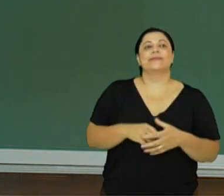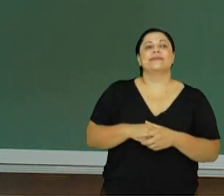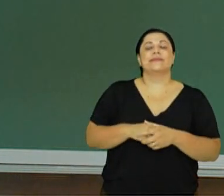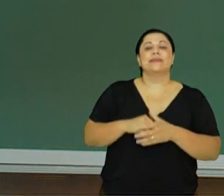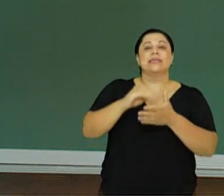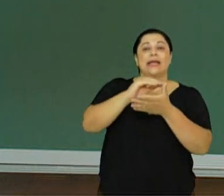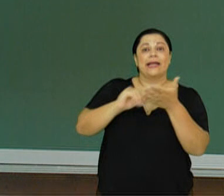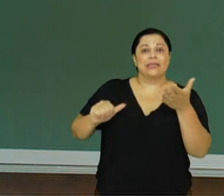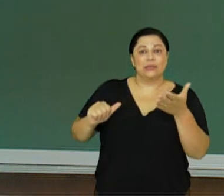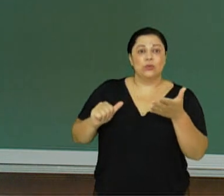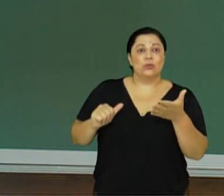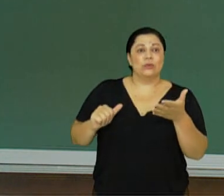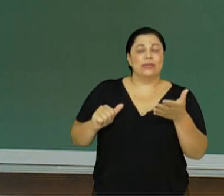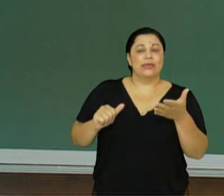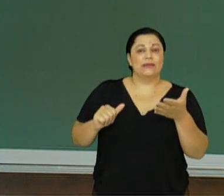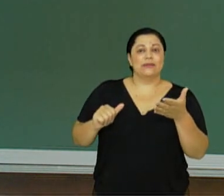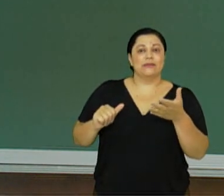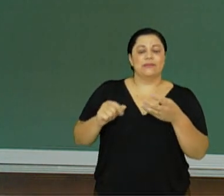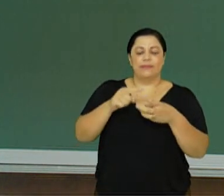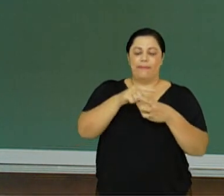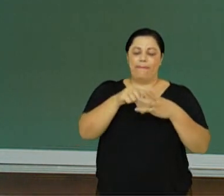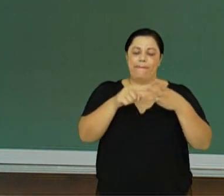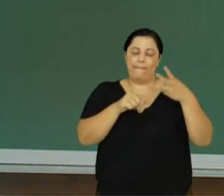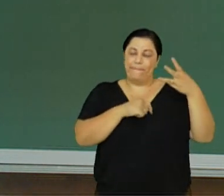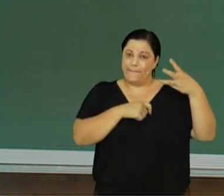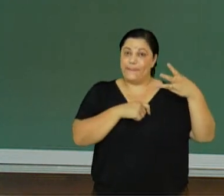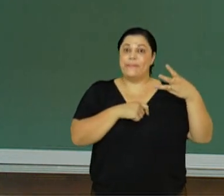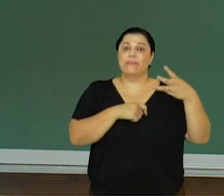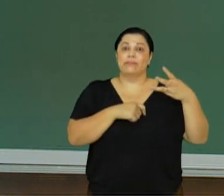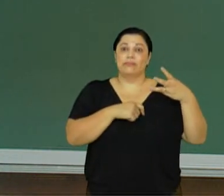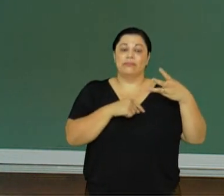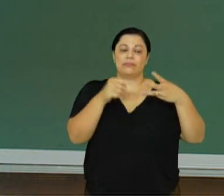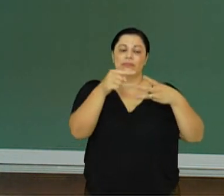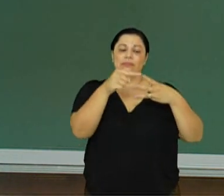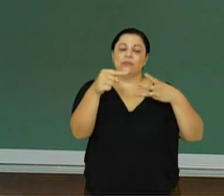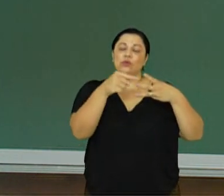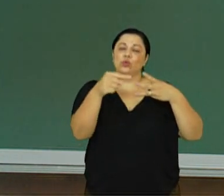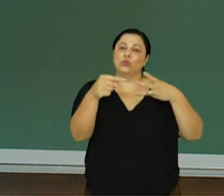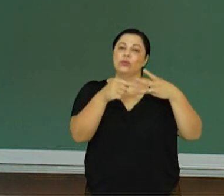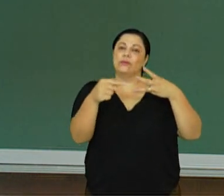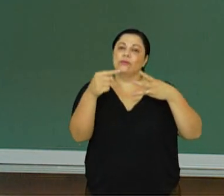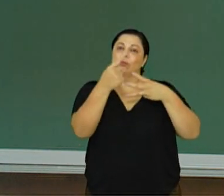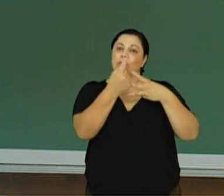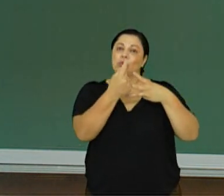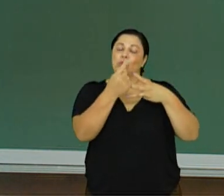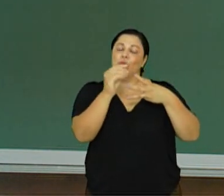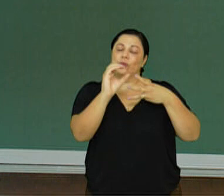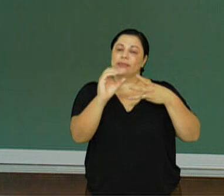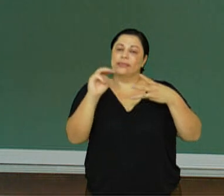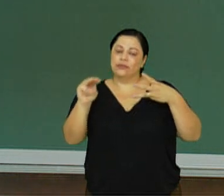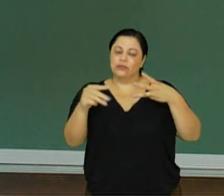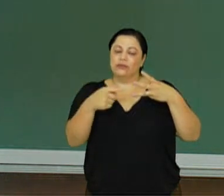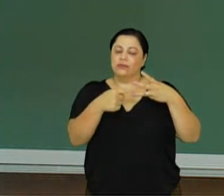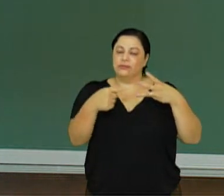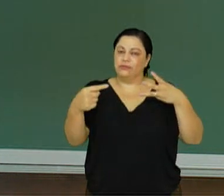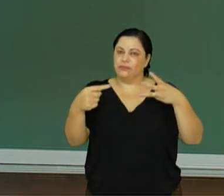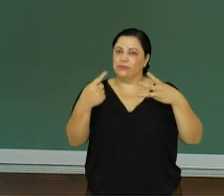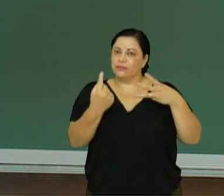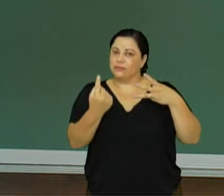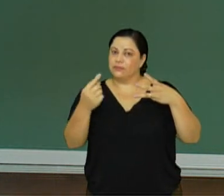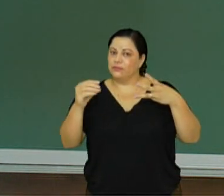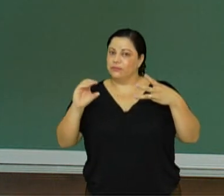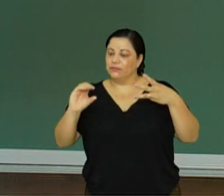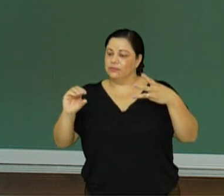descontar esses 3 vãos que estão aqui. Quanto que tem cada vão? 1 centímetro. Então, a